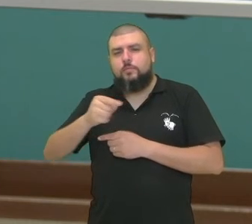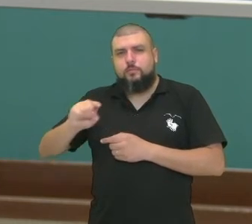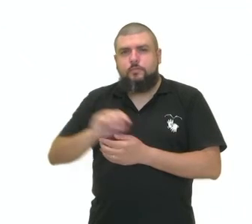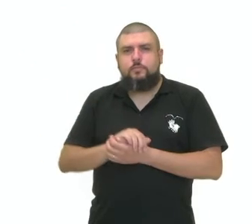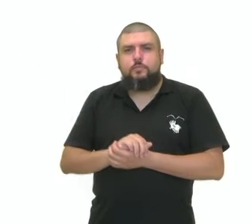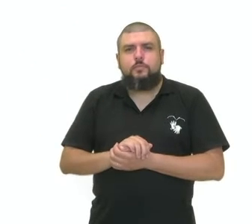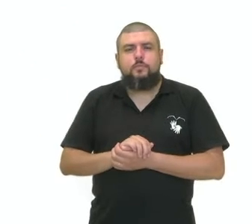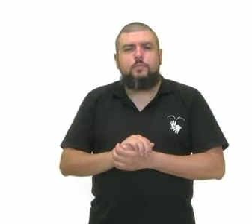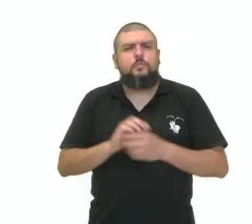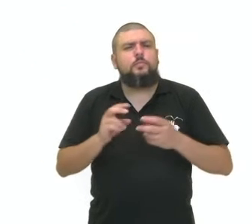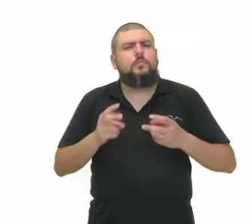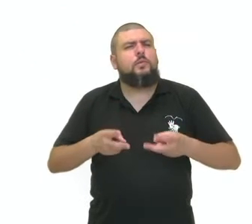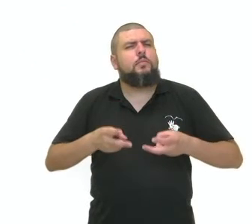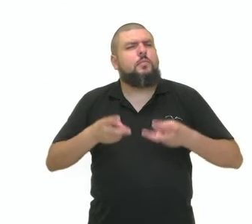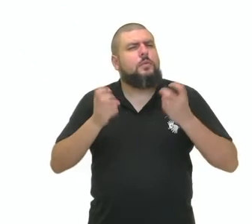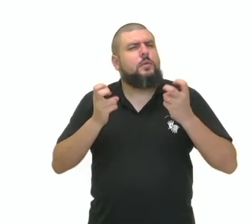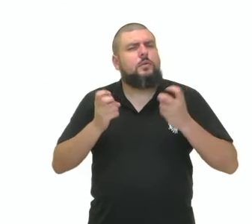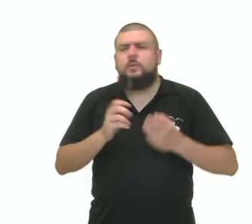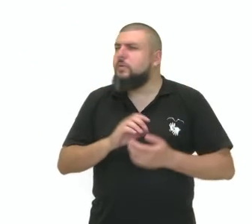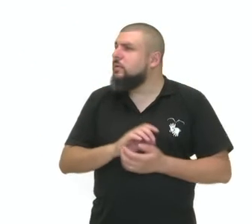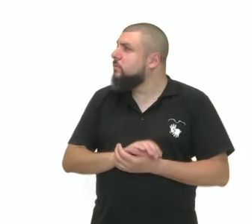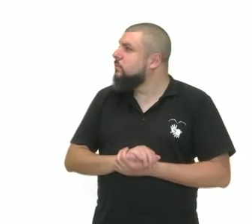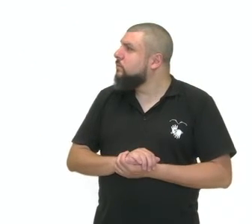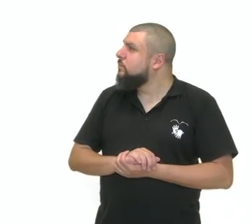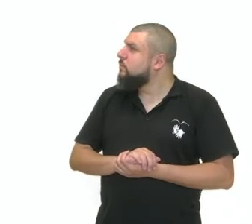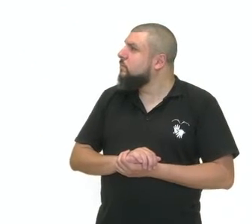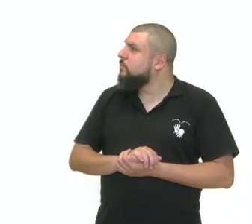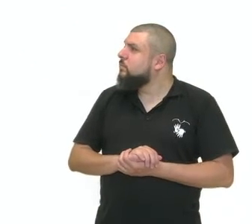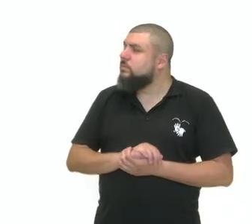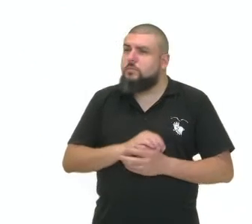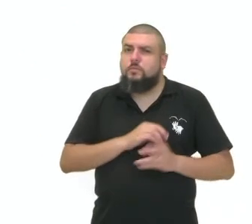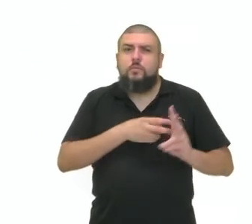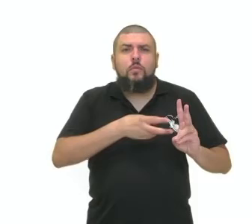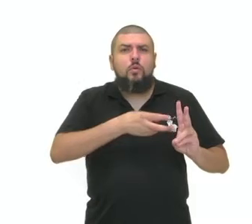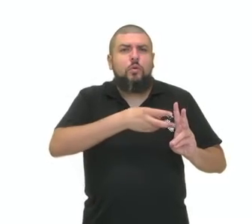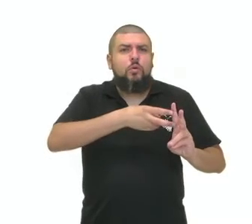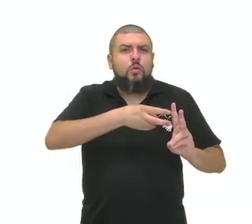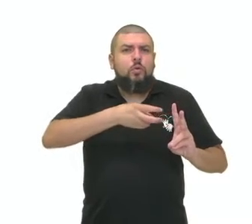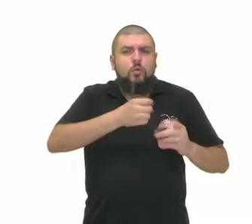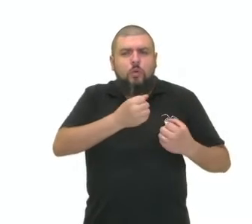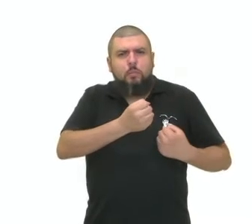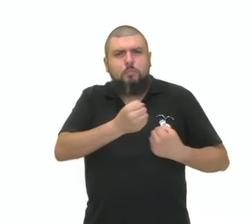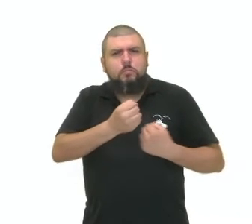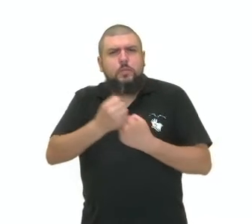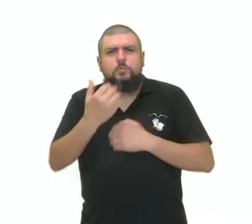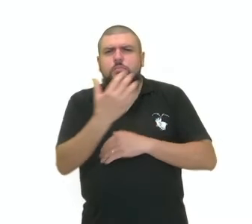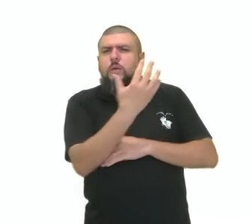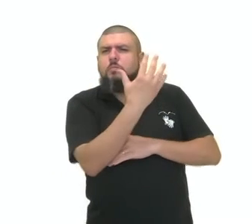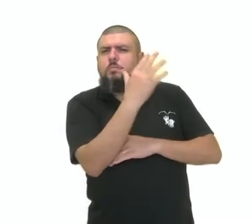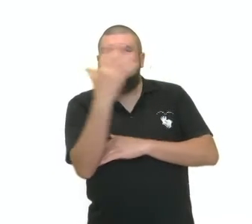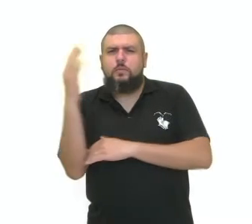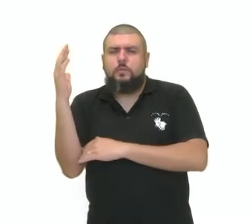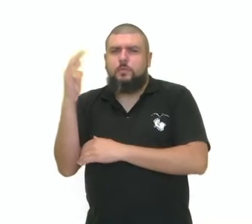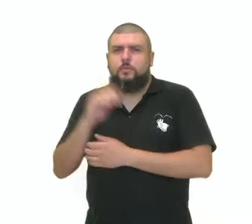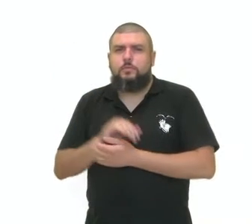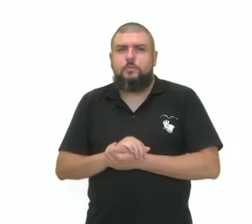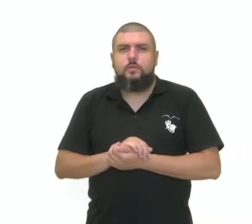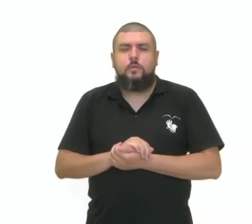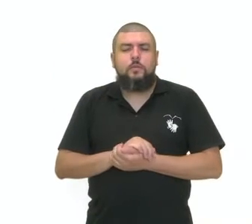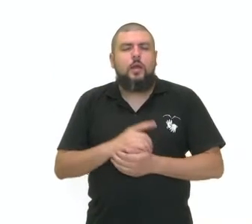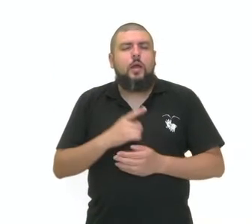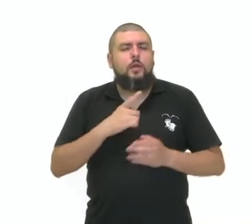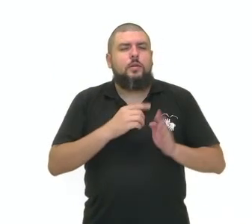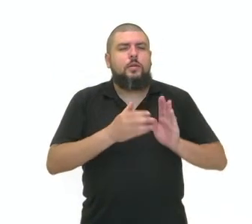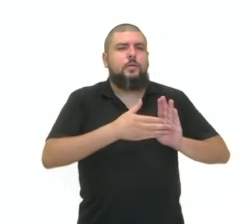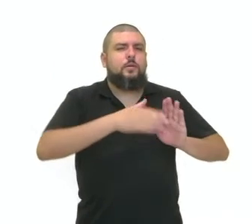quê? Os índios defendendo o meio ambiente. Com isso, nós percebemos o quê? Uma crítica